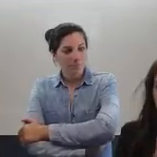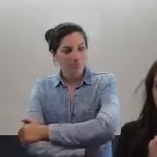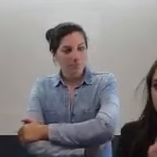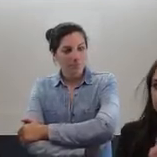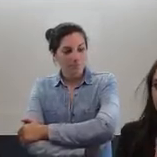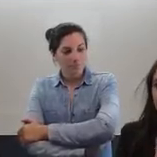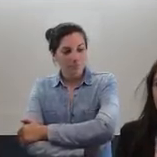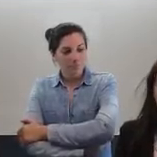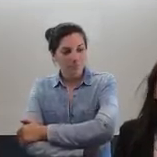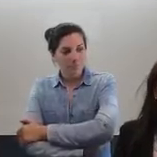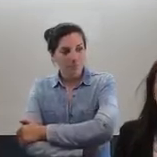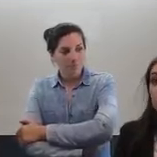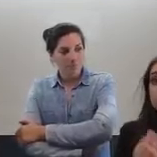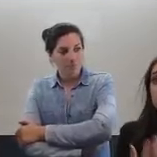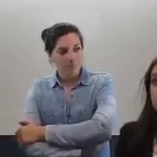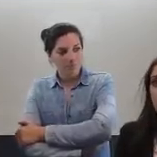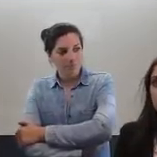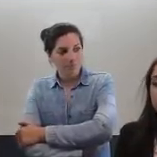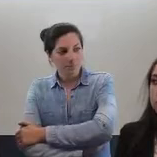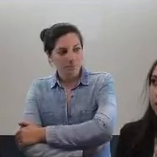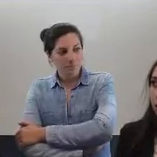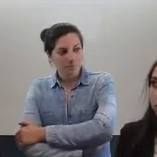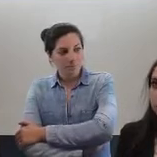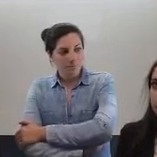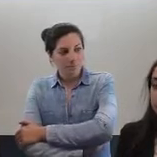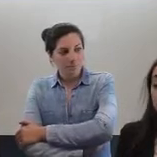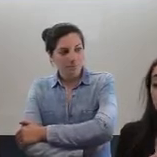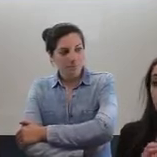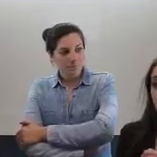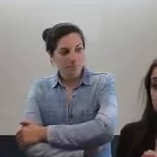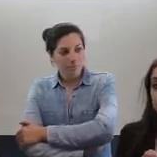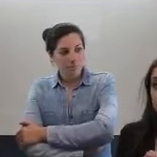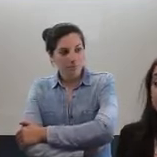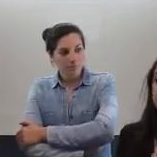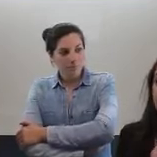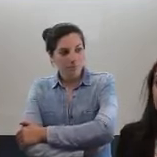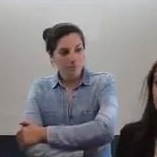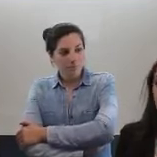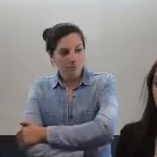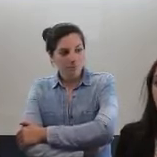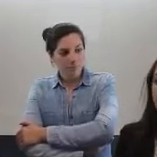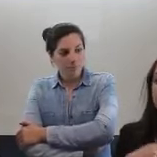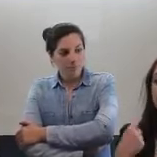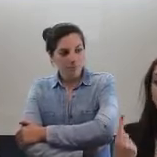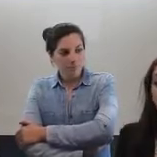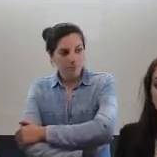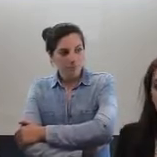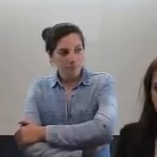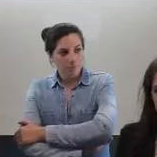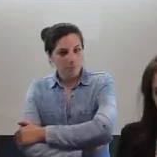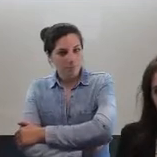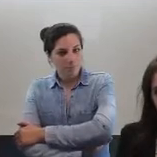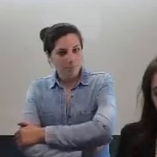achava, ela não encontrava. E daí eu dei a opção dos periódicos. Daí nos periódicos ali ela encontrou alguma coisa. E assim, ainda assim era pouco. Aí que ela foi